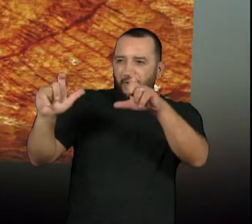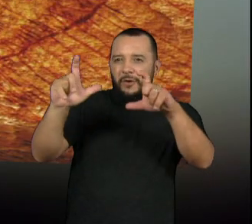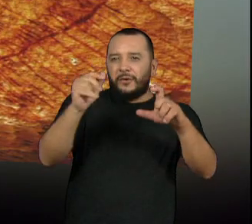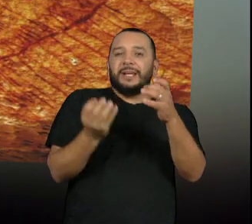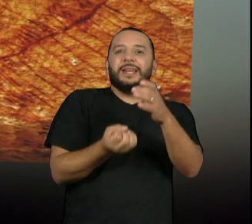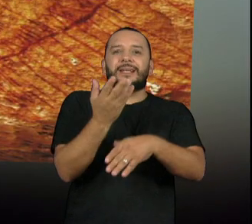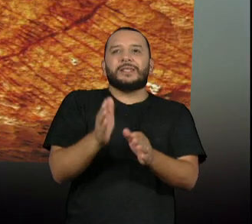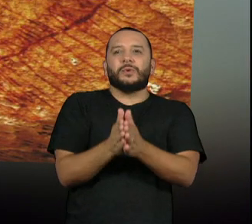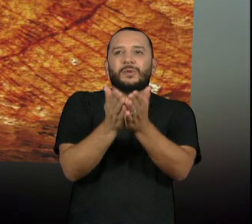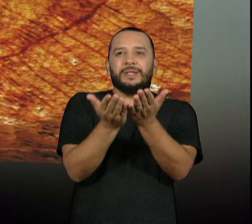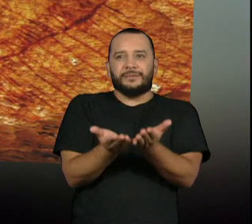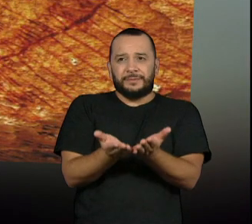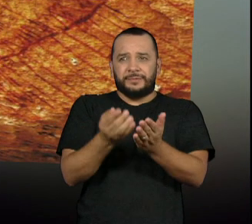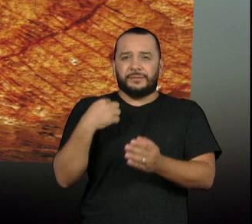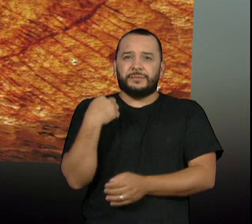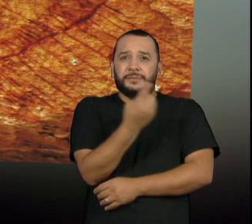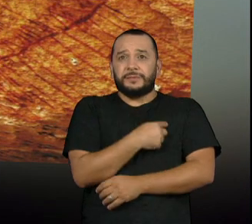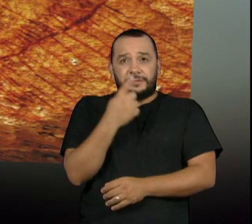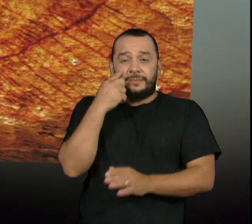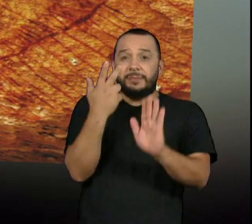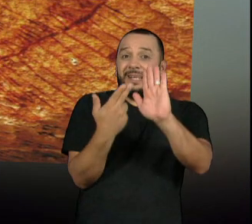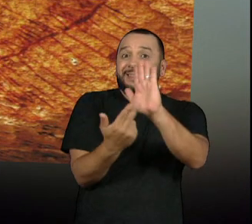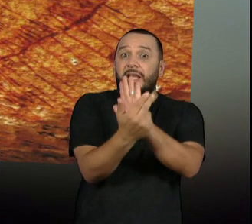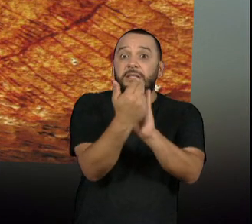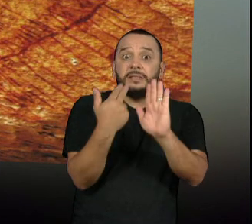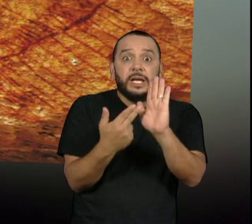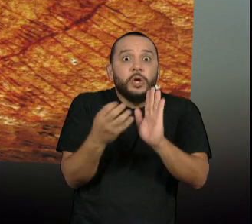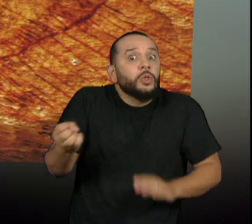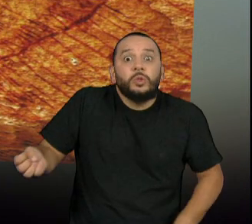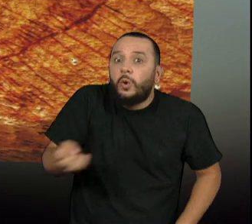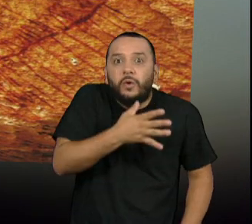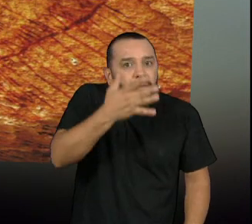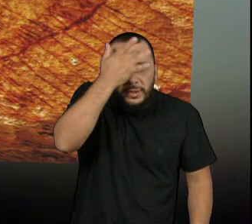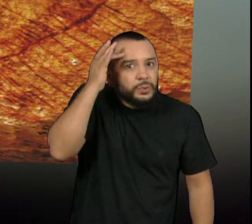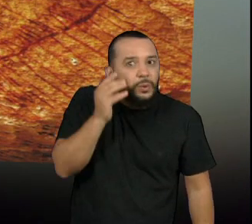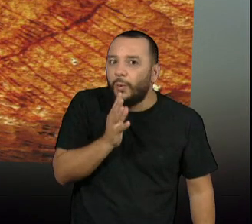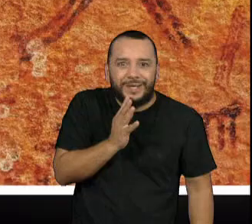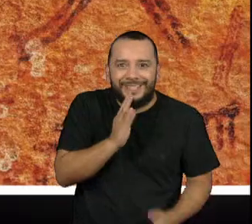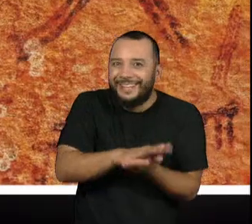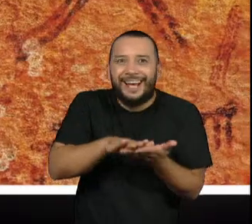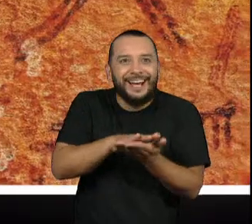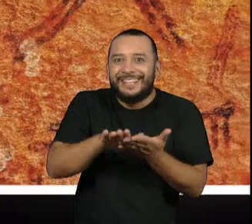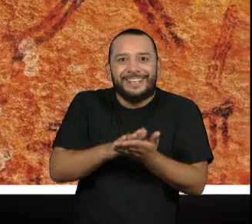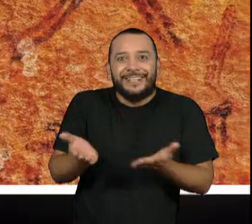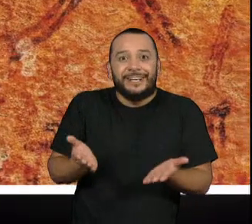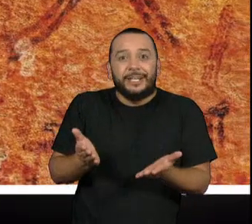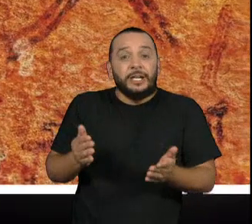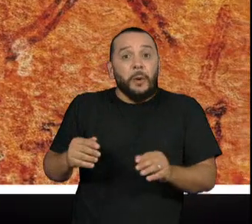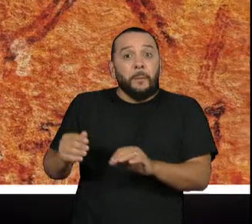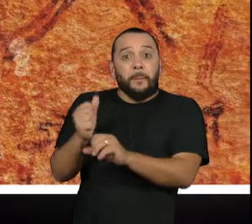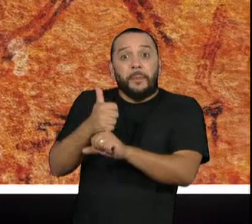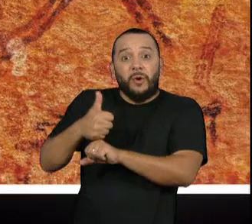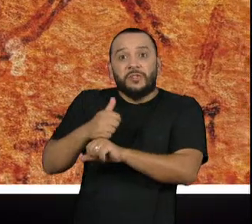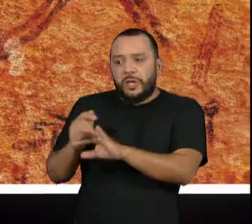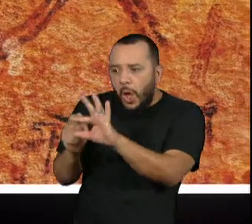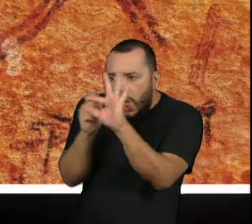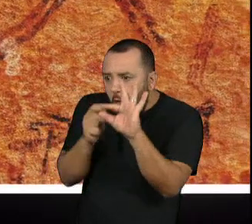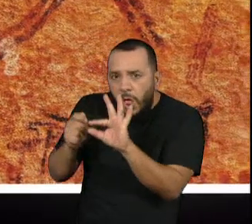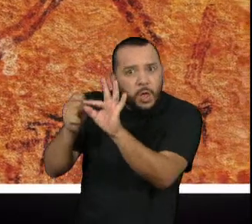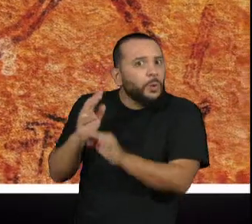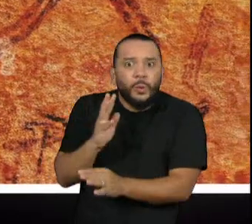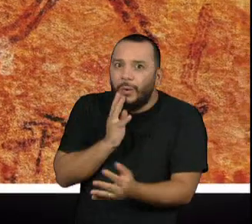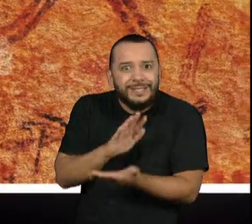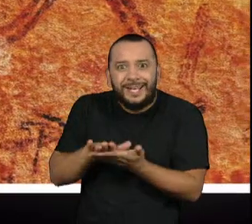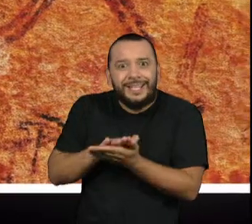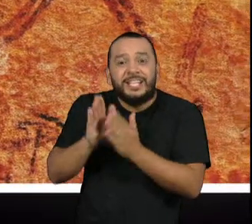a gente terminou descobrindo pinturas rupestres inéditas para a ciência. Nem os próprios pesquisadores que estão há